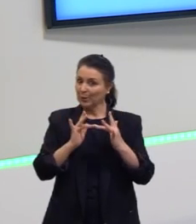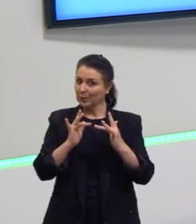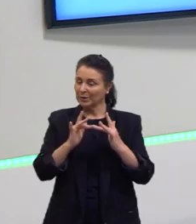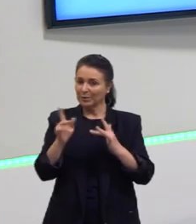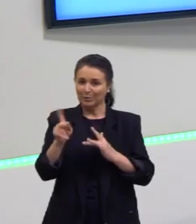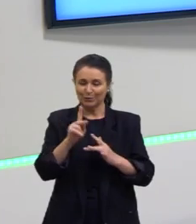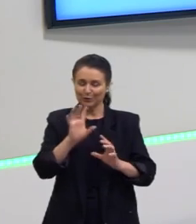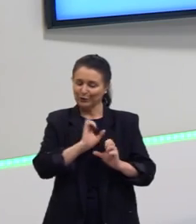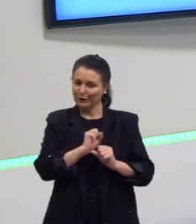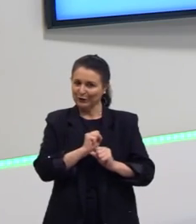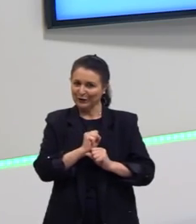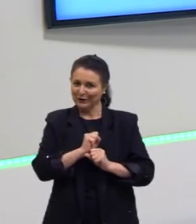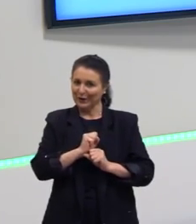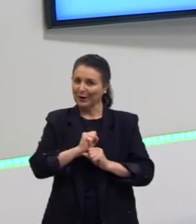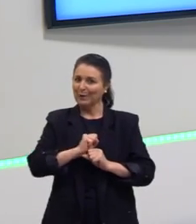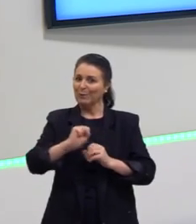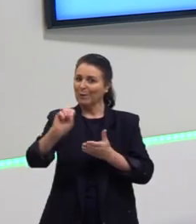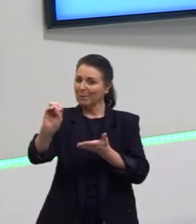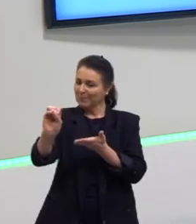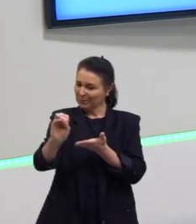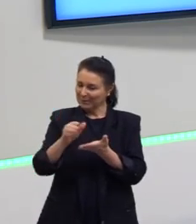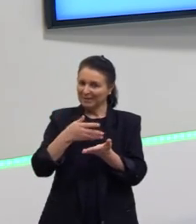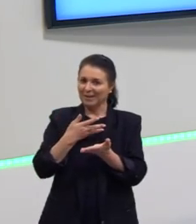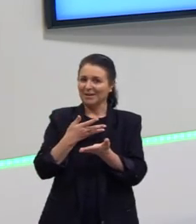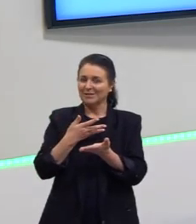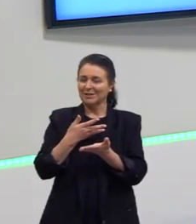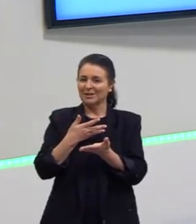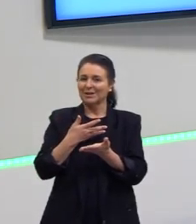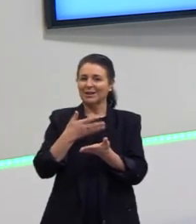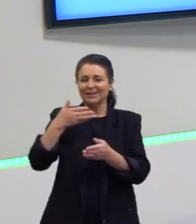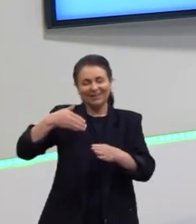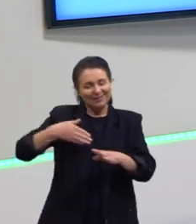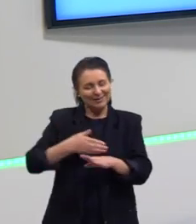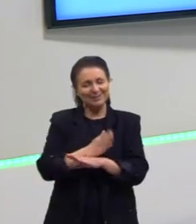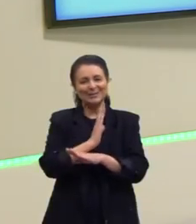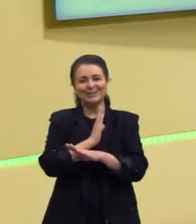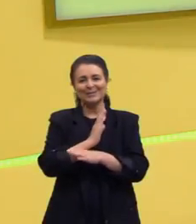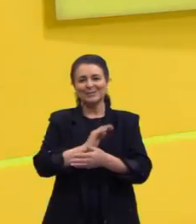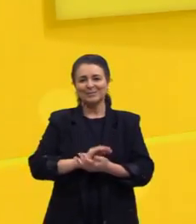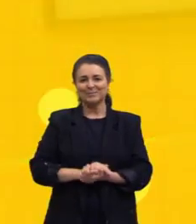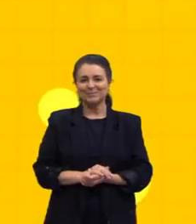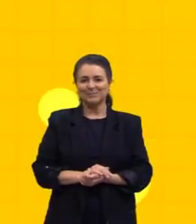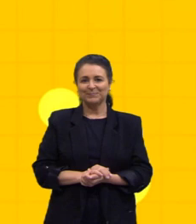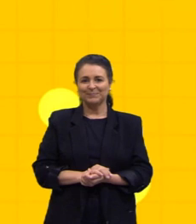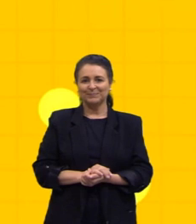vou adorar receber mensagem de vocês até a próxima então partiu passar